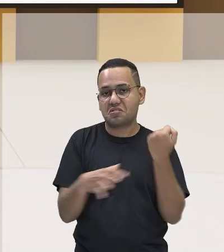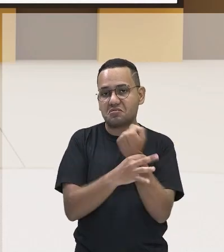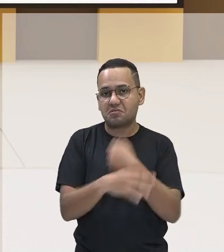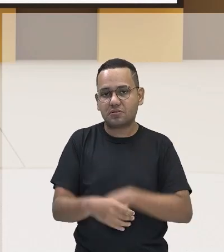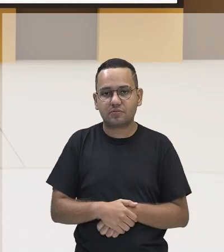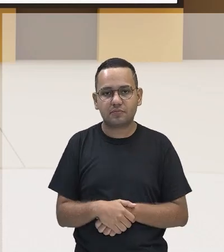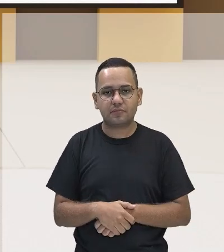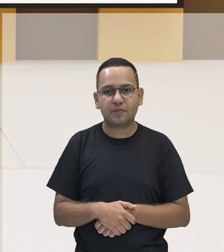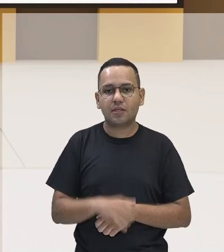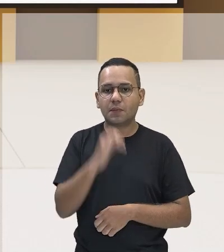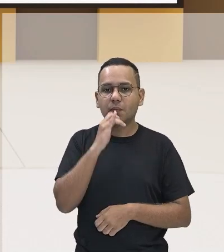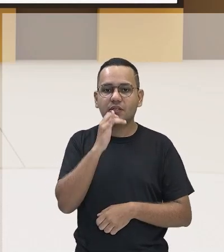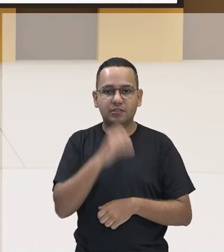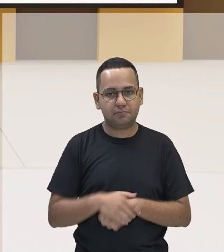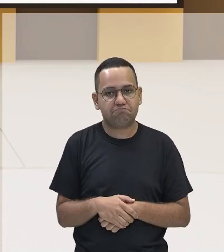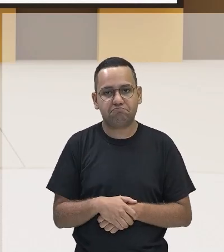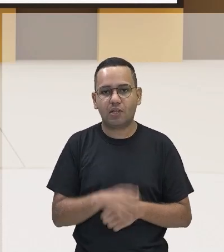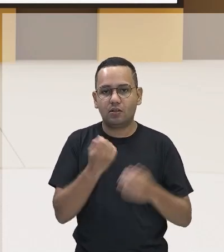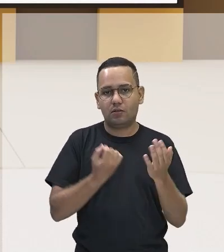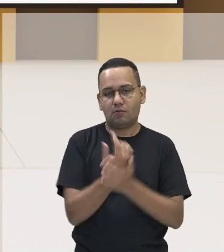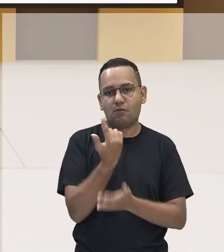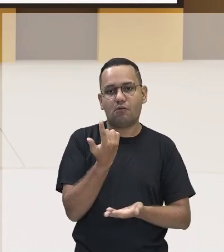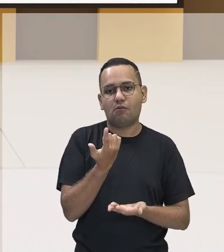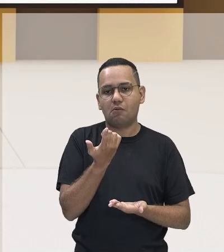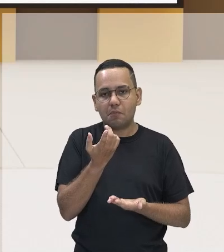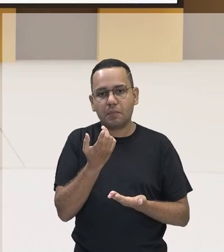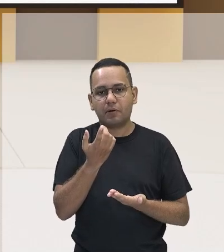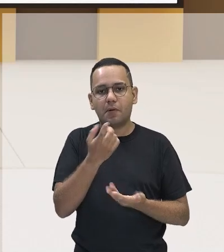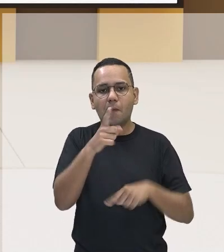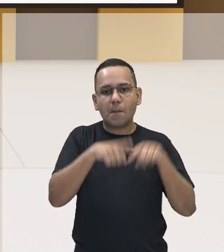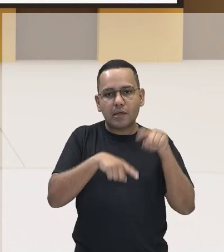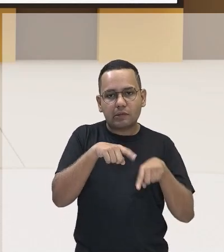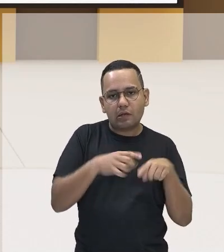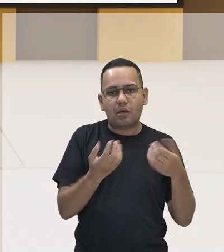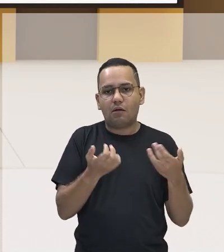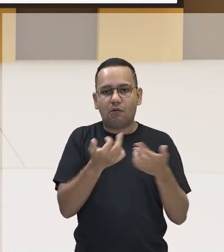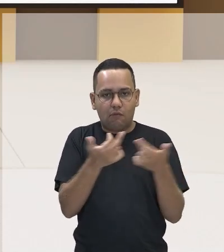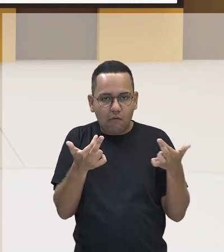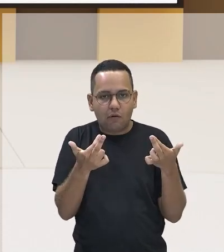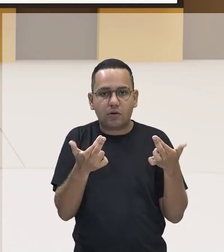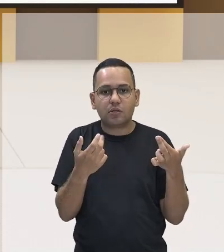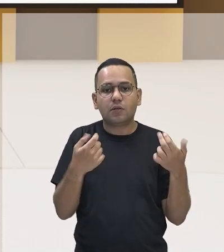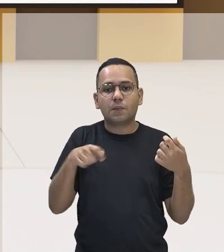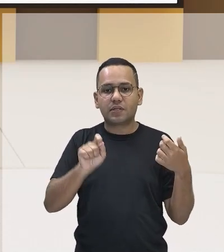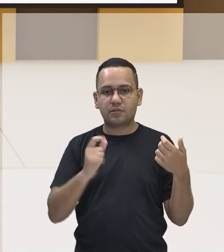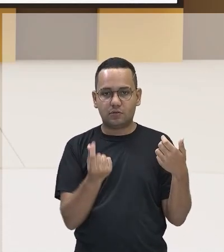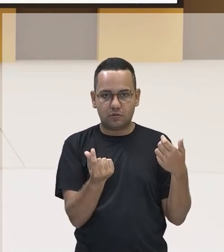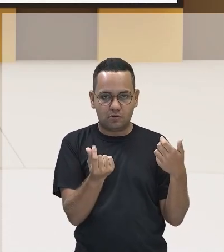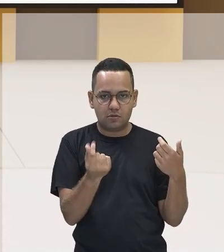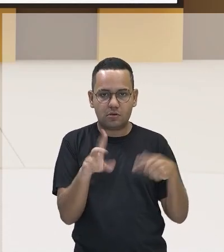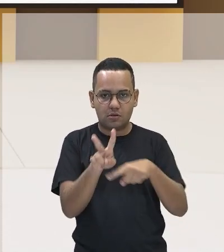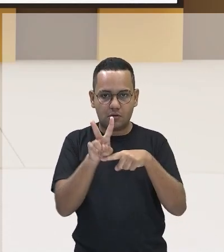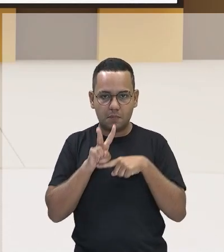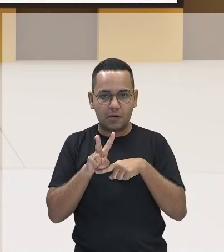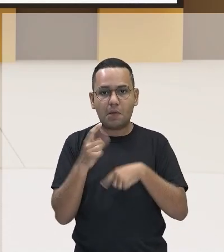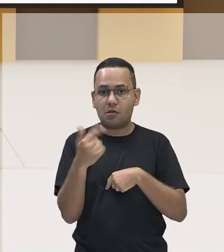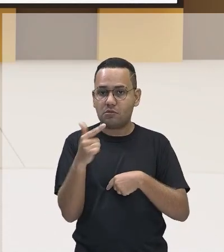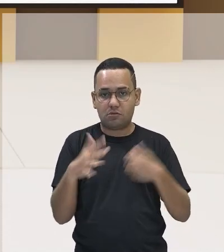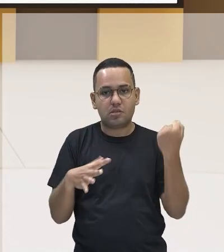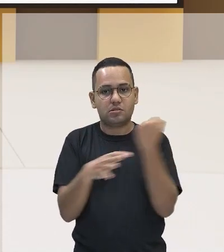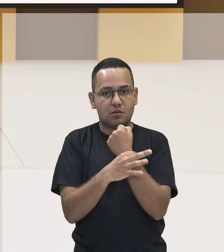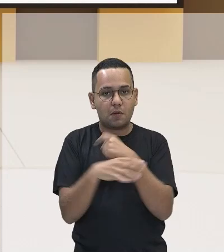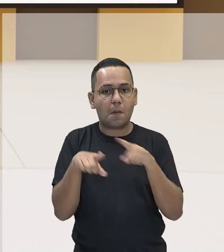uma casa ou um carro, eles podem recorrer a empréstimos pessoais não garantidos. As taxas de juros